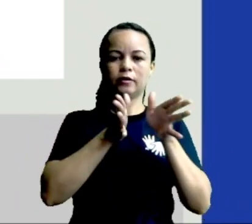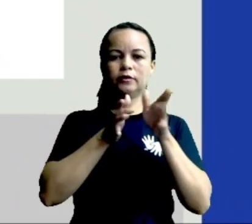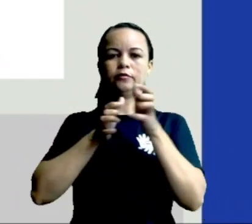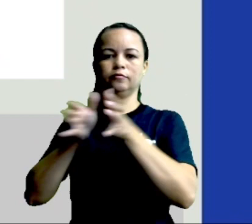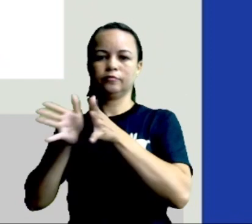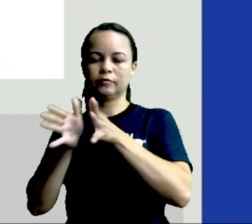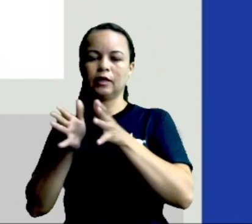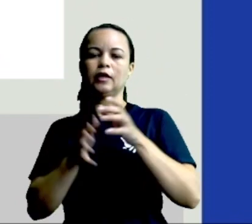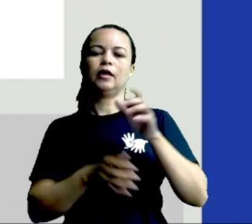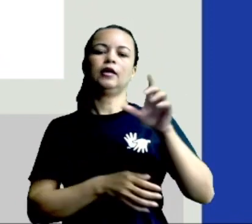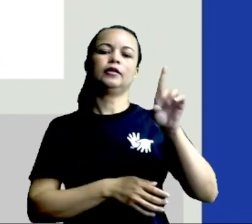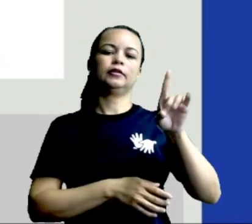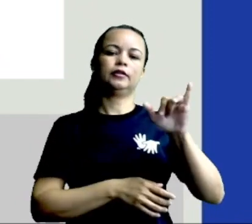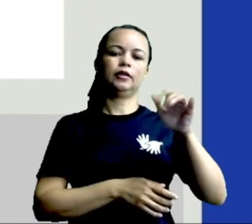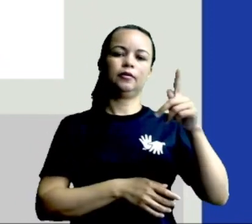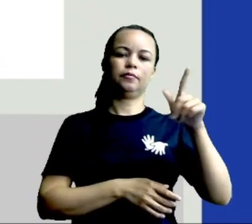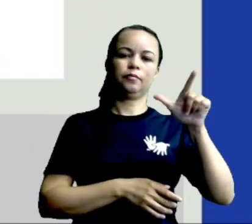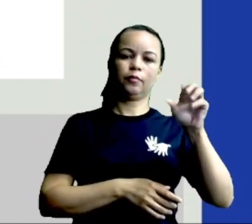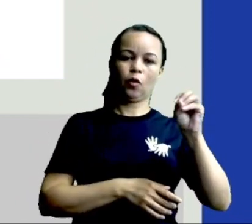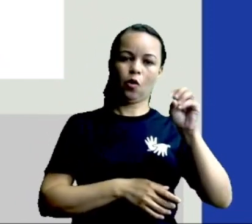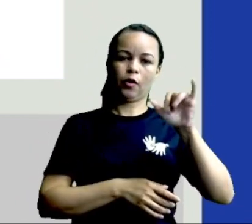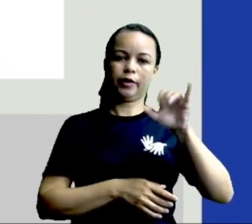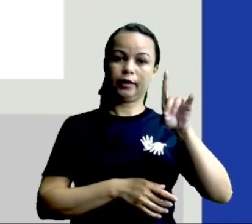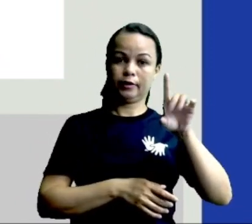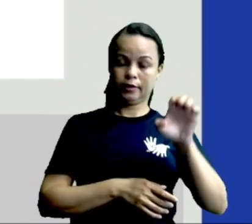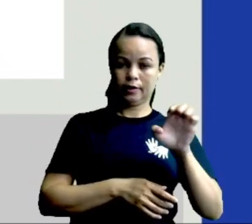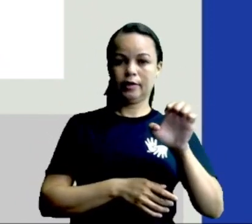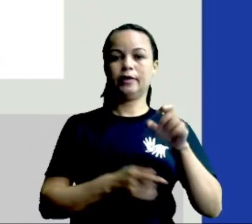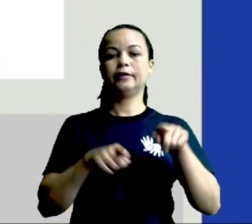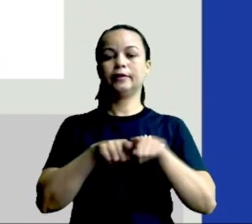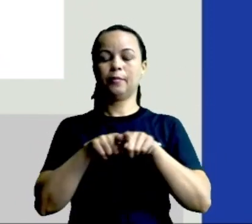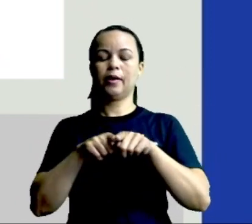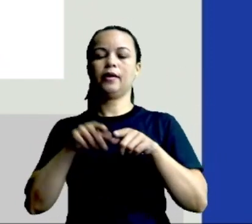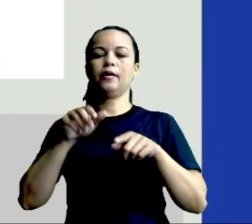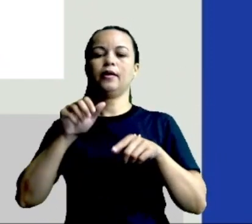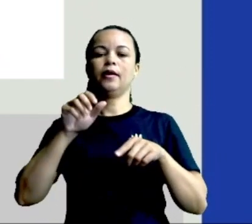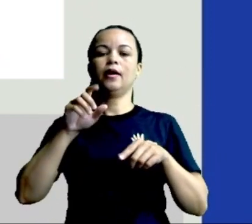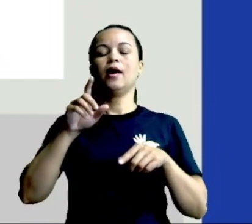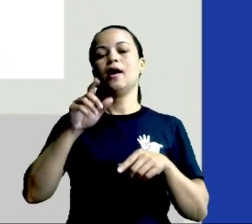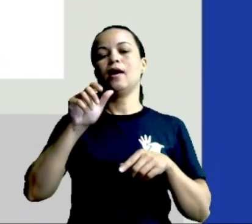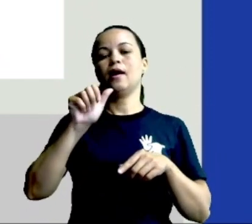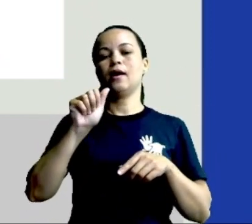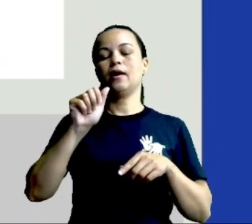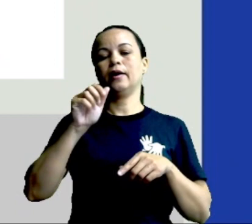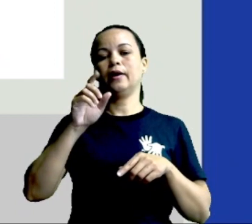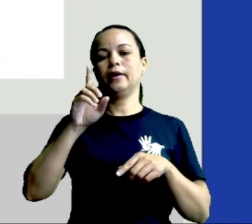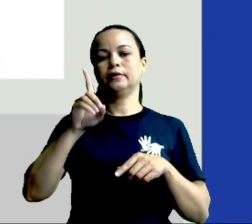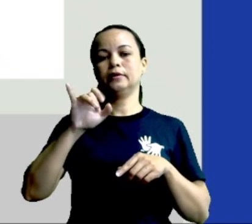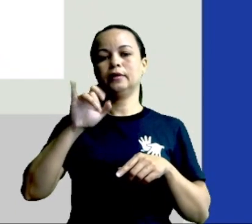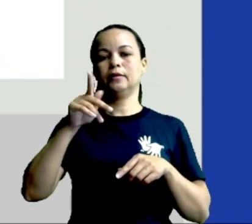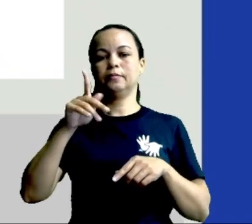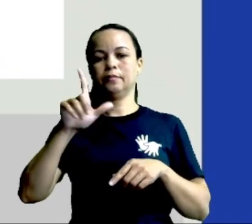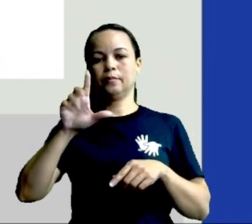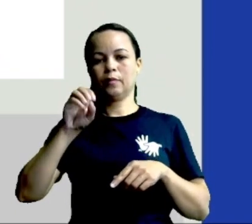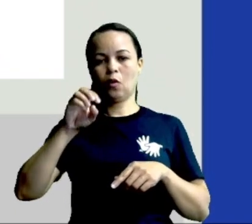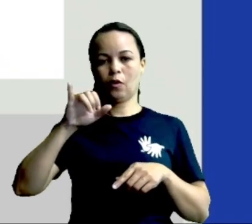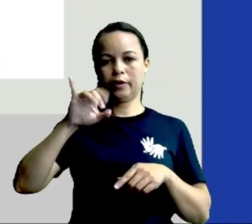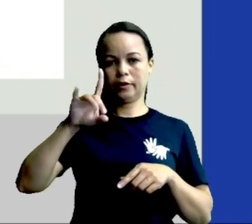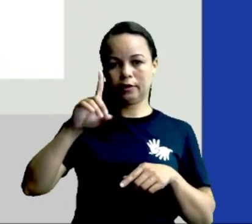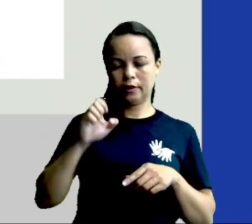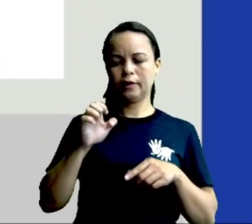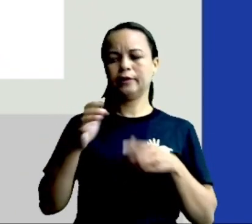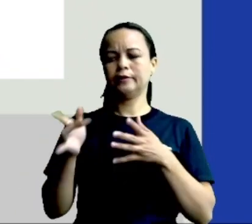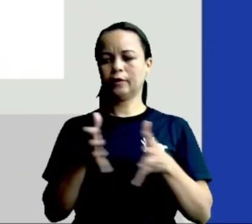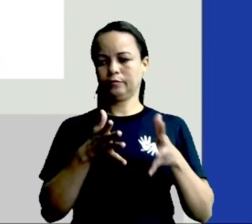diploide e uma fase que vai ser haploide. Na fase que ela é esporófito, para se formar os esporos é por